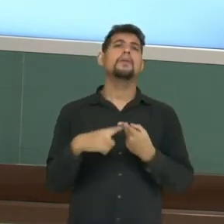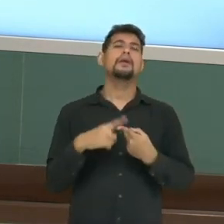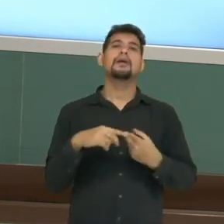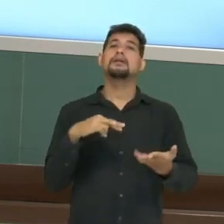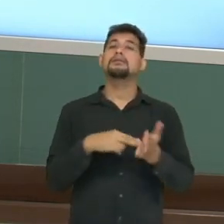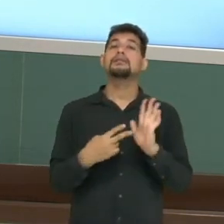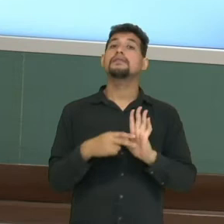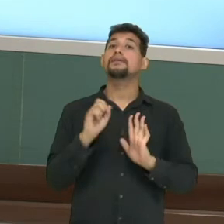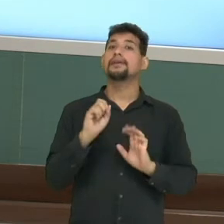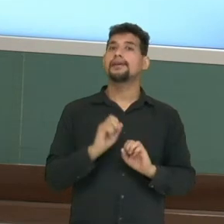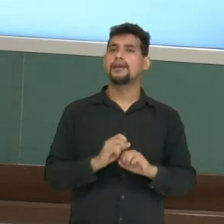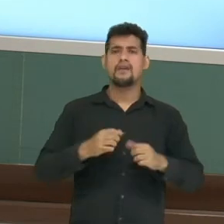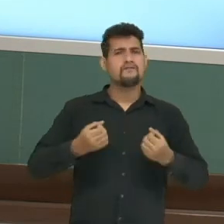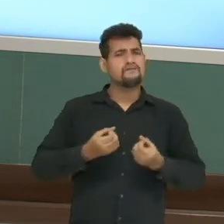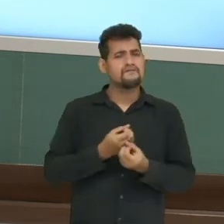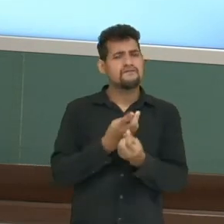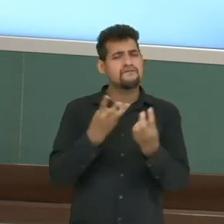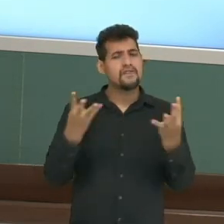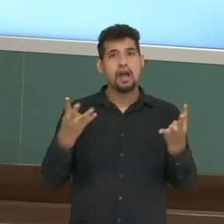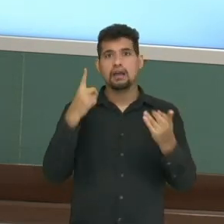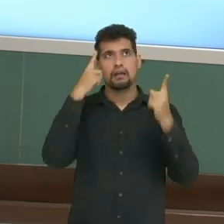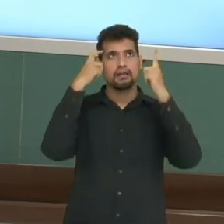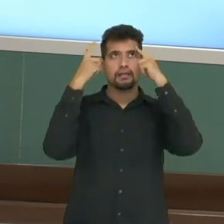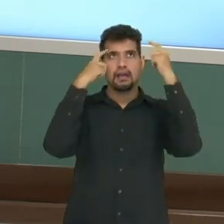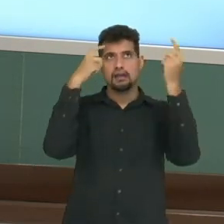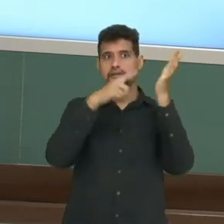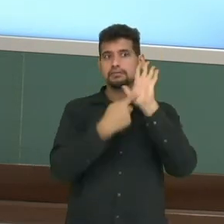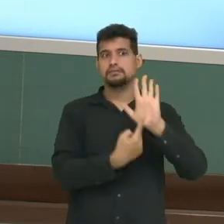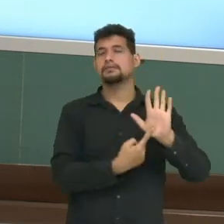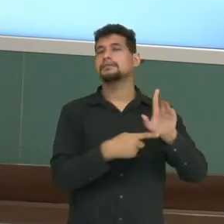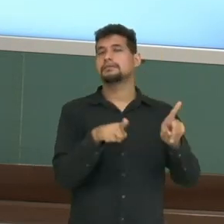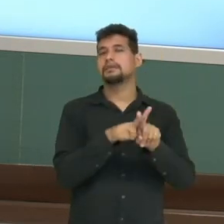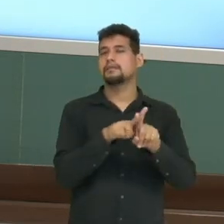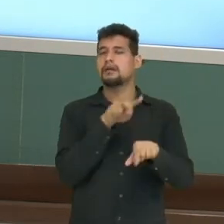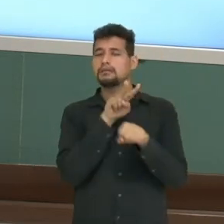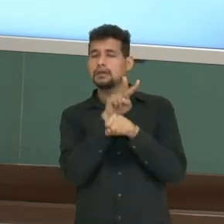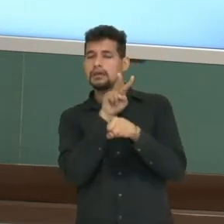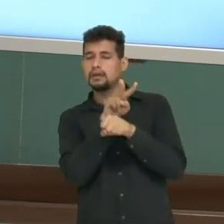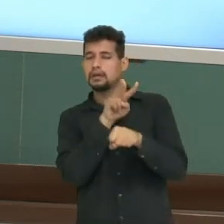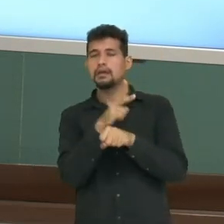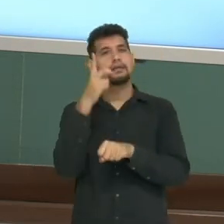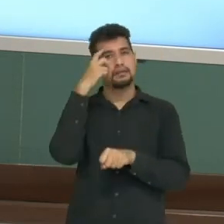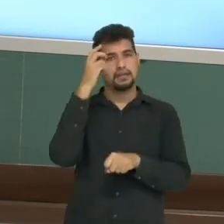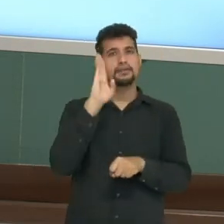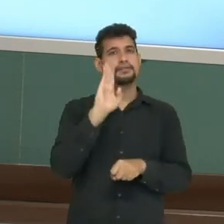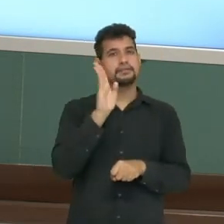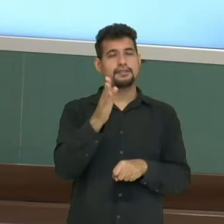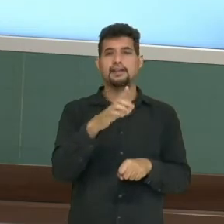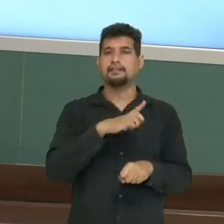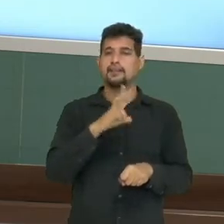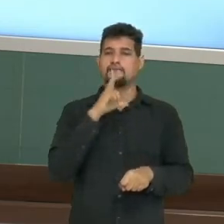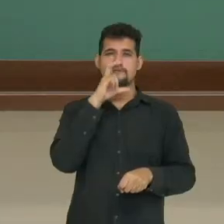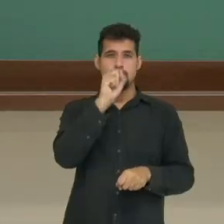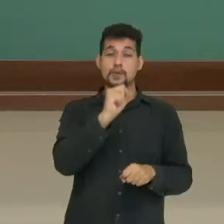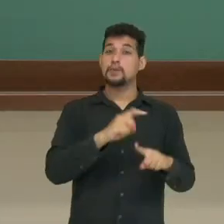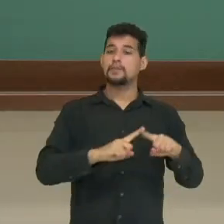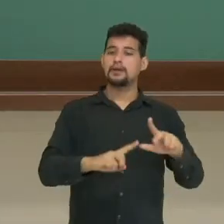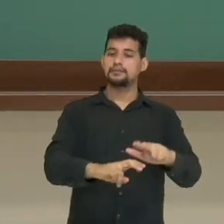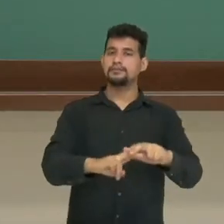são maior o leque de ideias que estão aparecendo e de fiscalização das ideias que estão no poder.